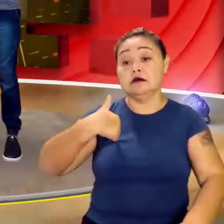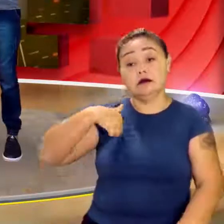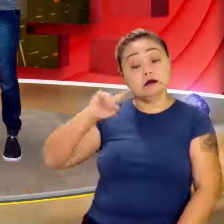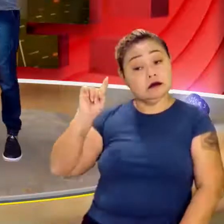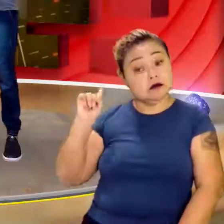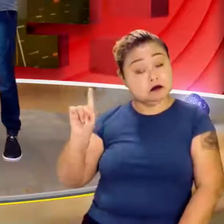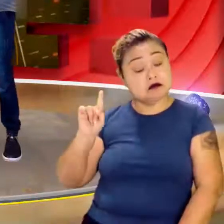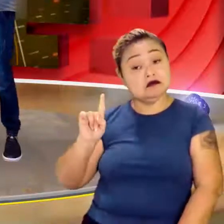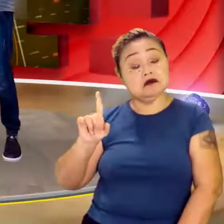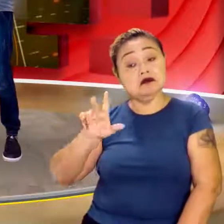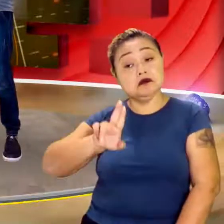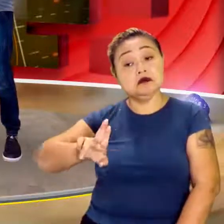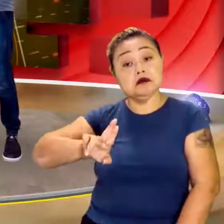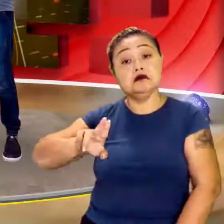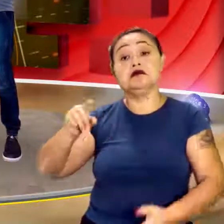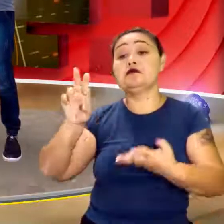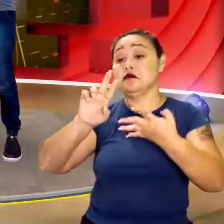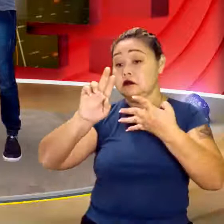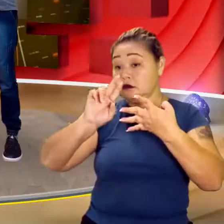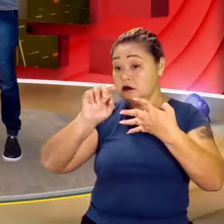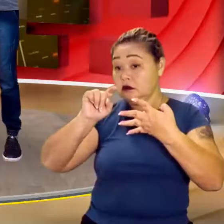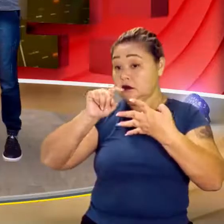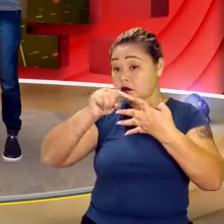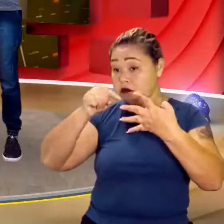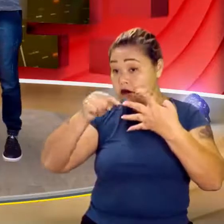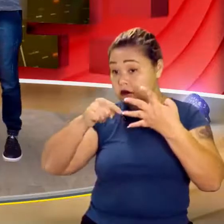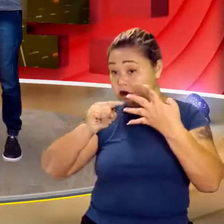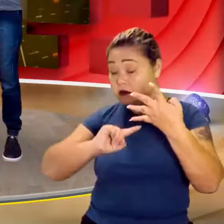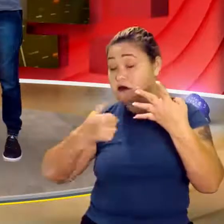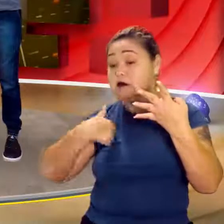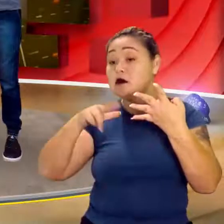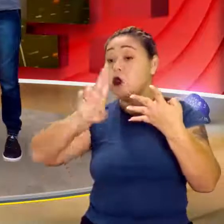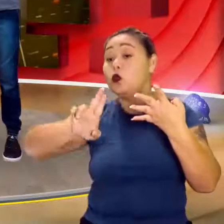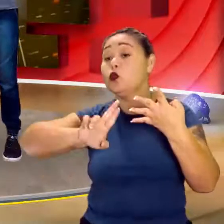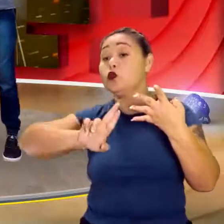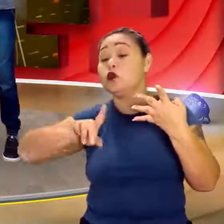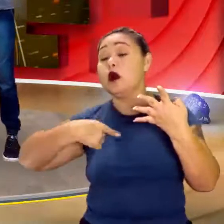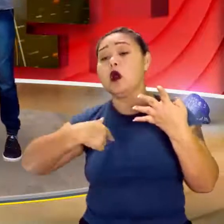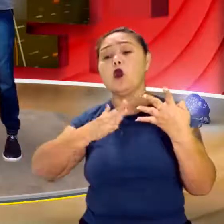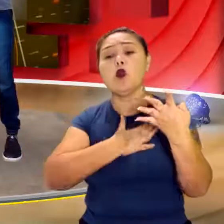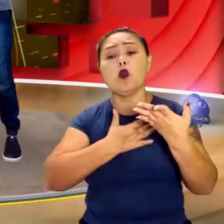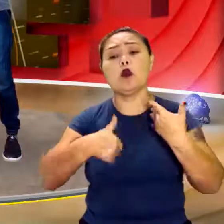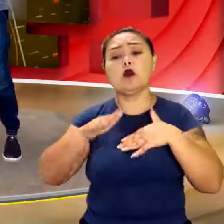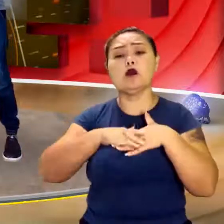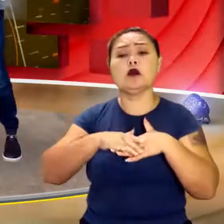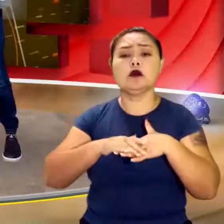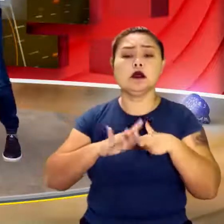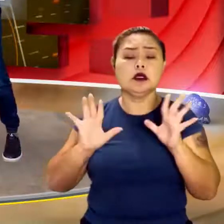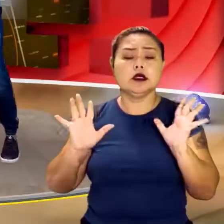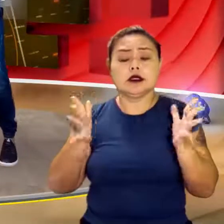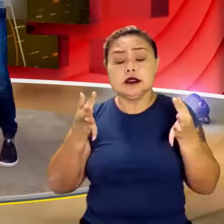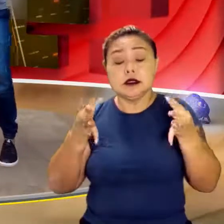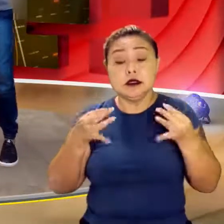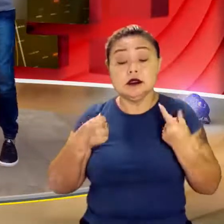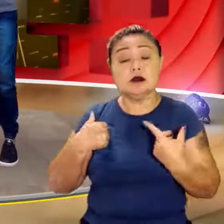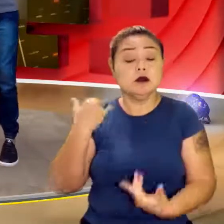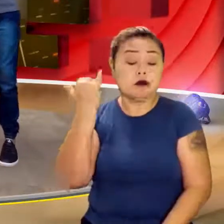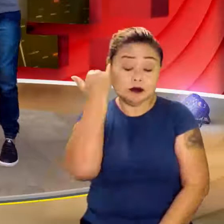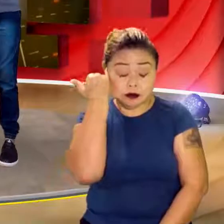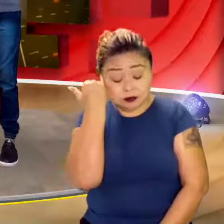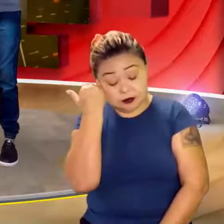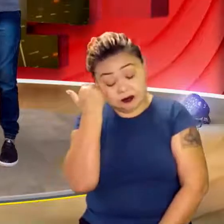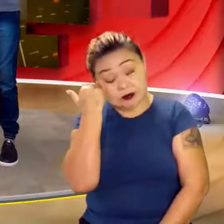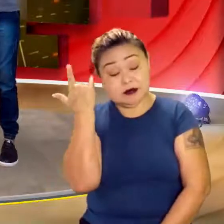particularmente, prefiro usar a propriedade. Porque assim, eu gosto muito de matemática, mas eu tenho um detalhe, eu sou meio